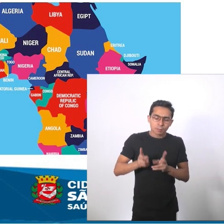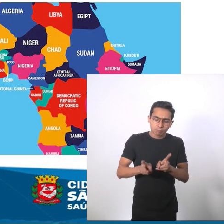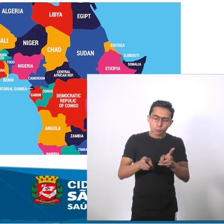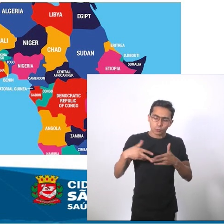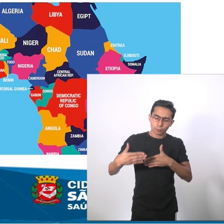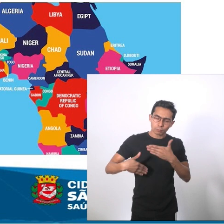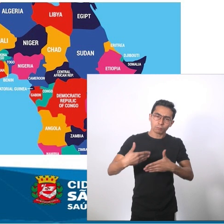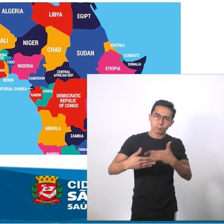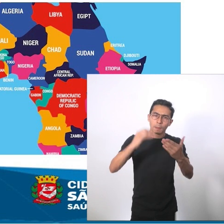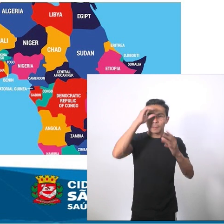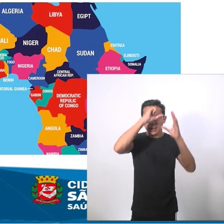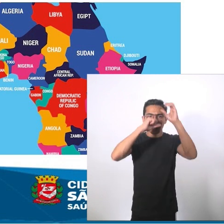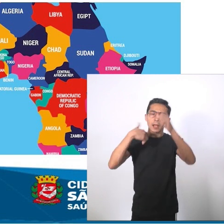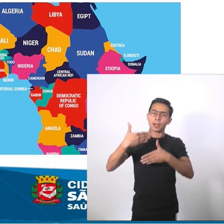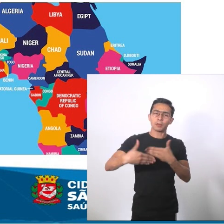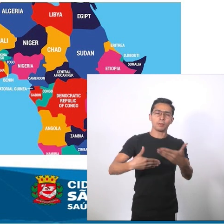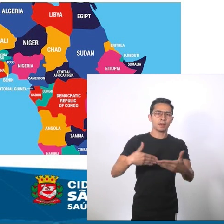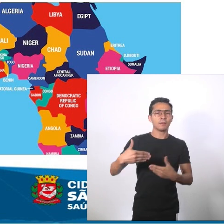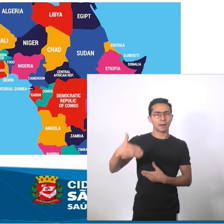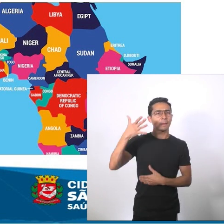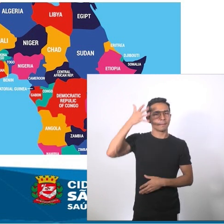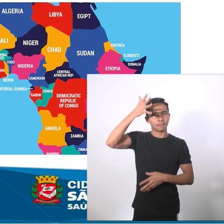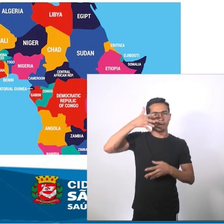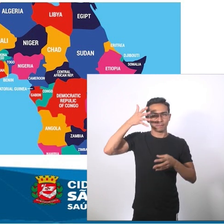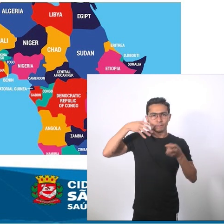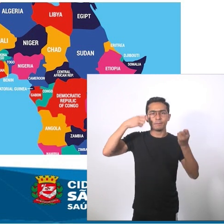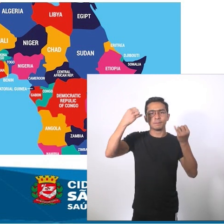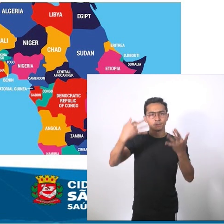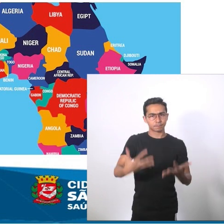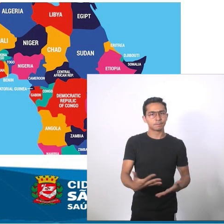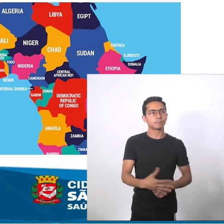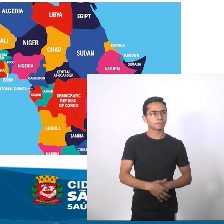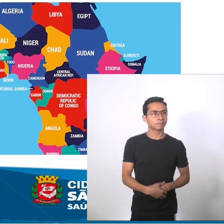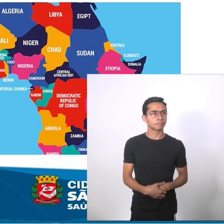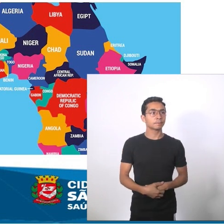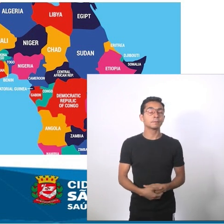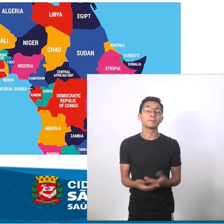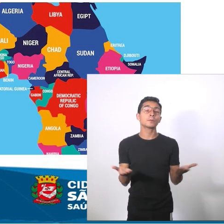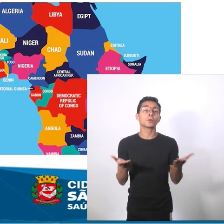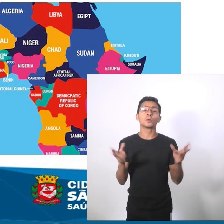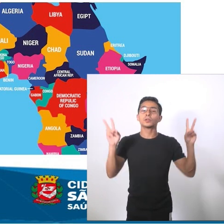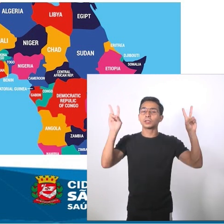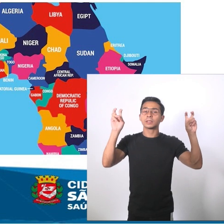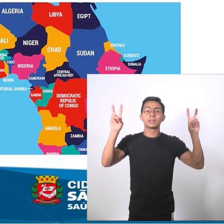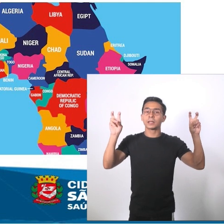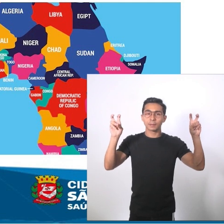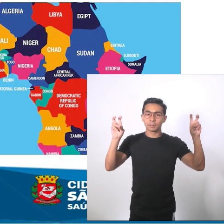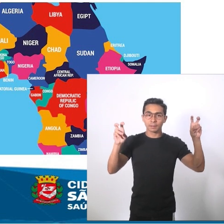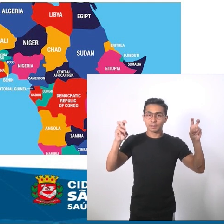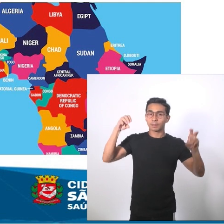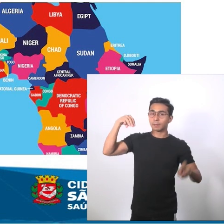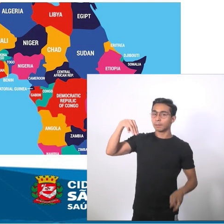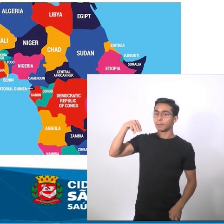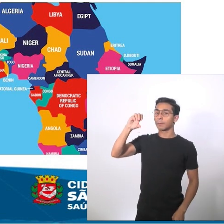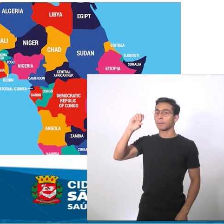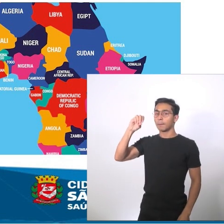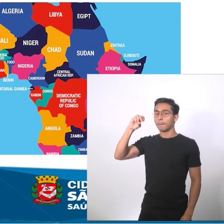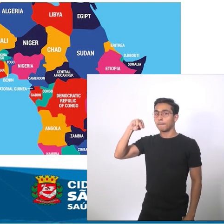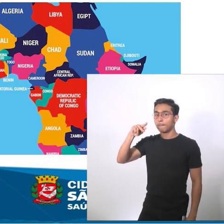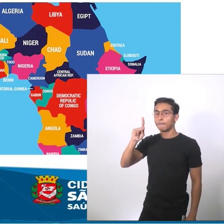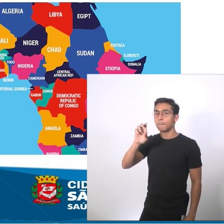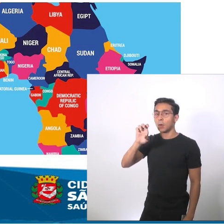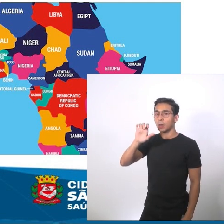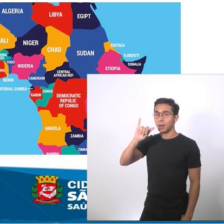vamos aguardar aí a palestra dele. Então, vamos falar um pouquinho do tema de hoje, que é a monkeypox. À direita, vocês estão vendo